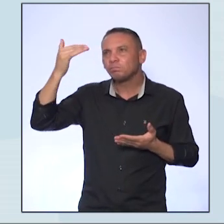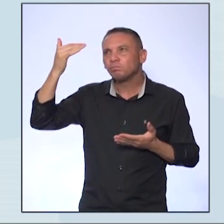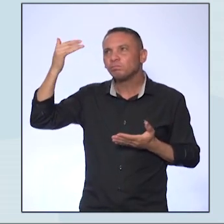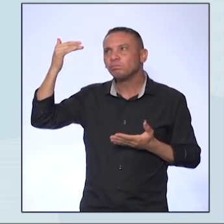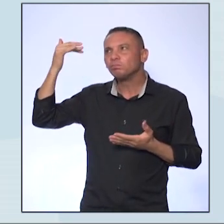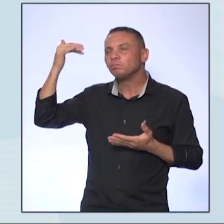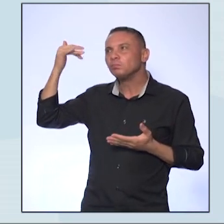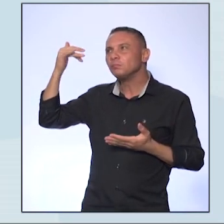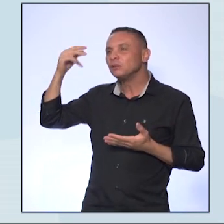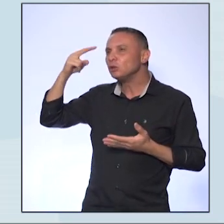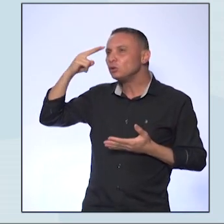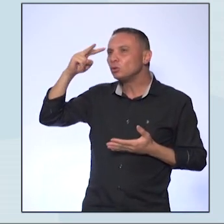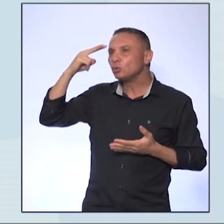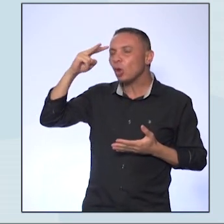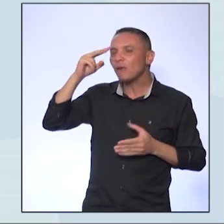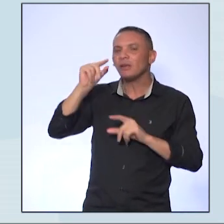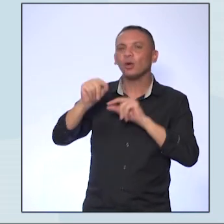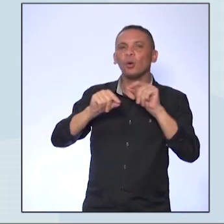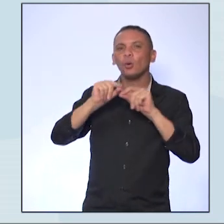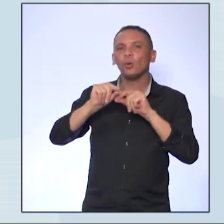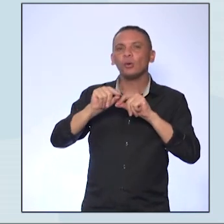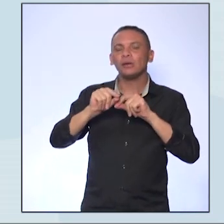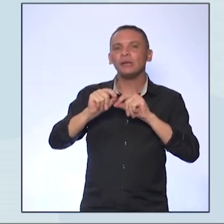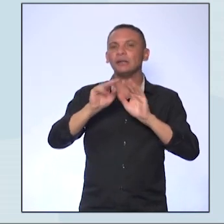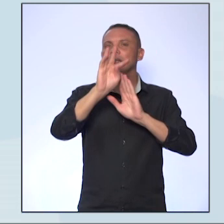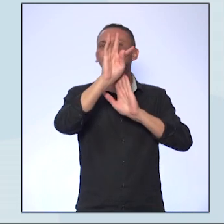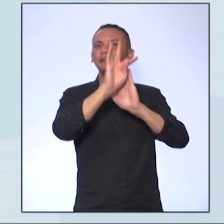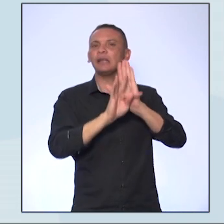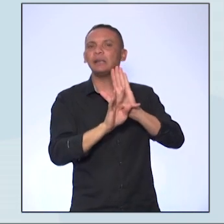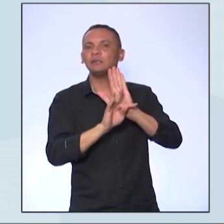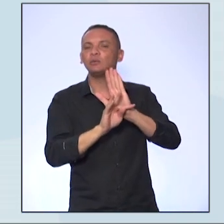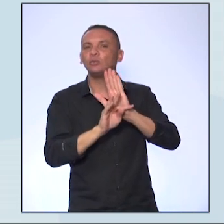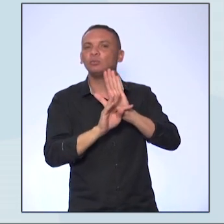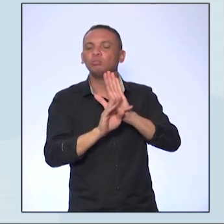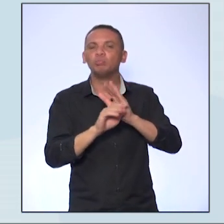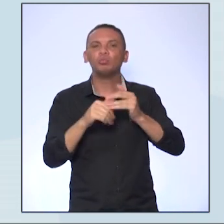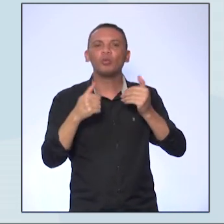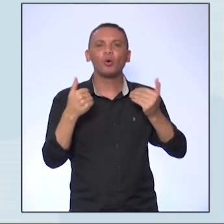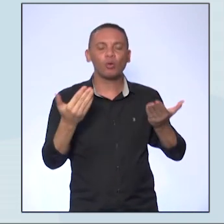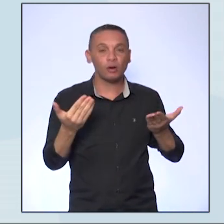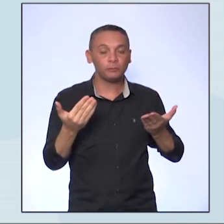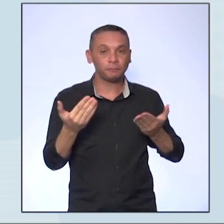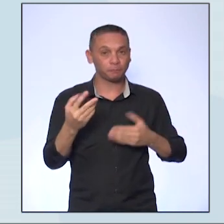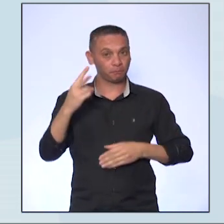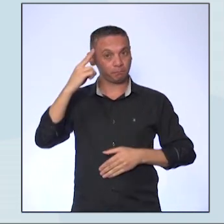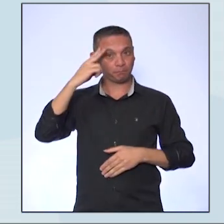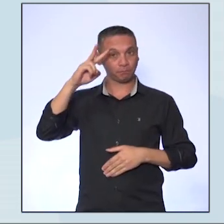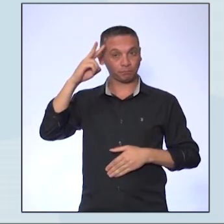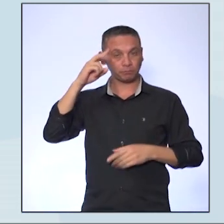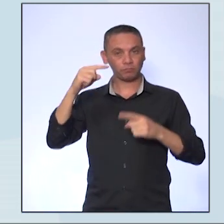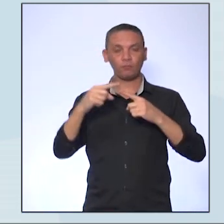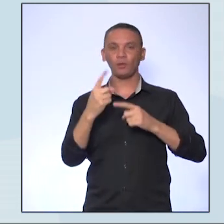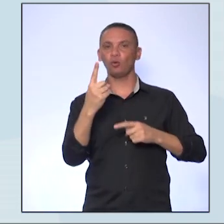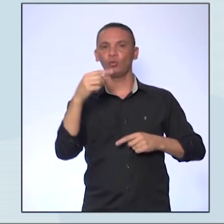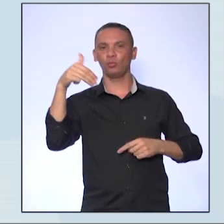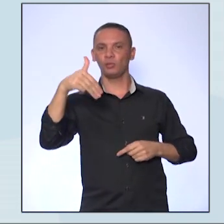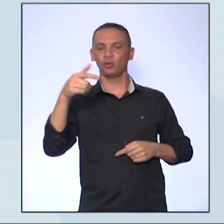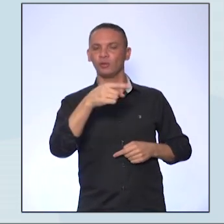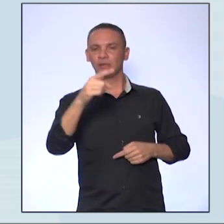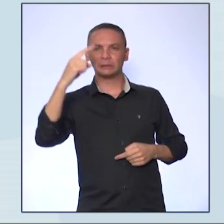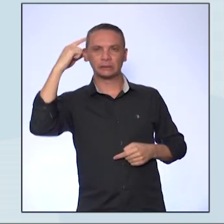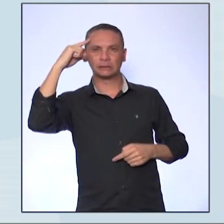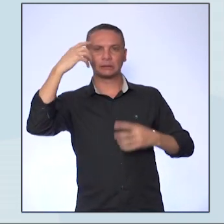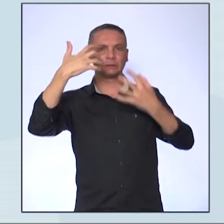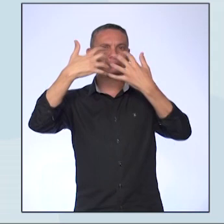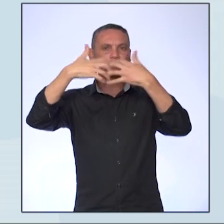história, que gênero de texto? Vamos pensar no gênero de texto. Essa história, eu vou te dar 1 minuto para você pensar